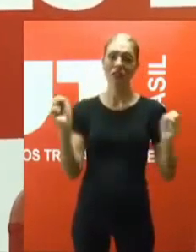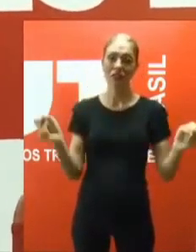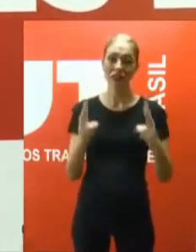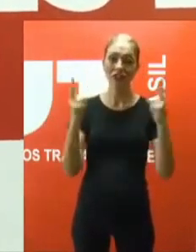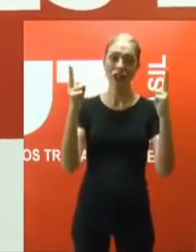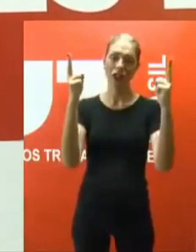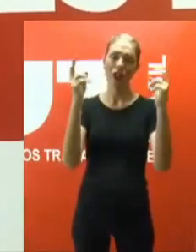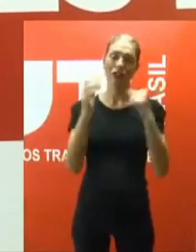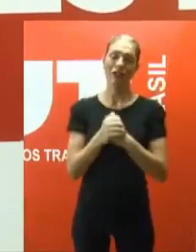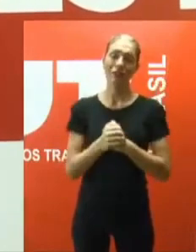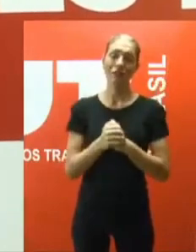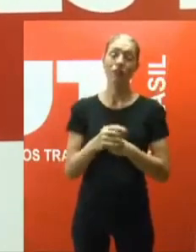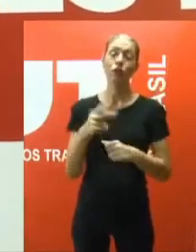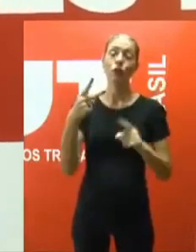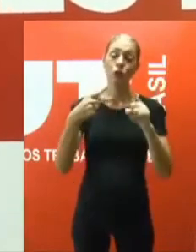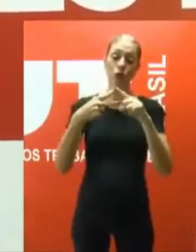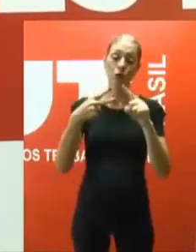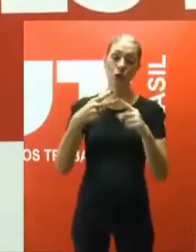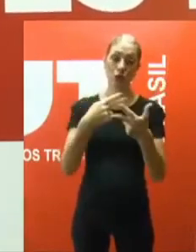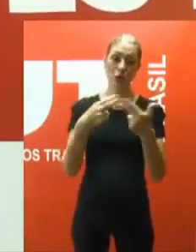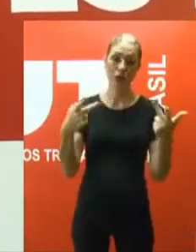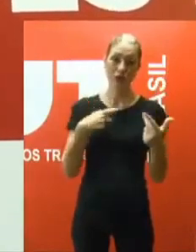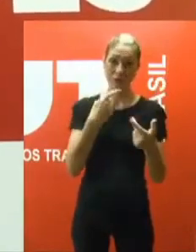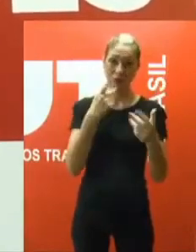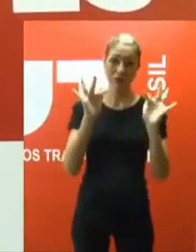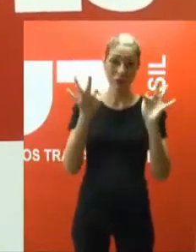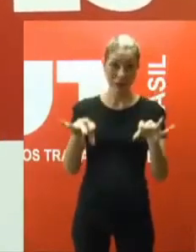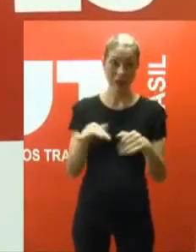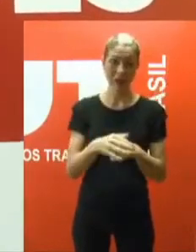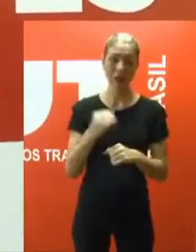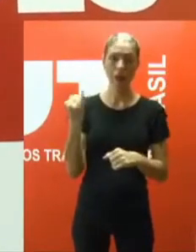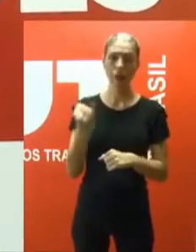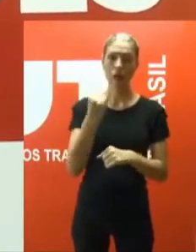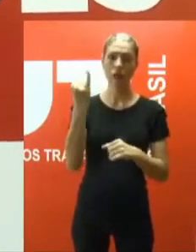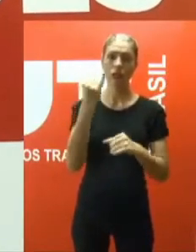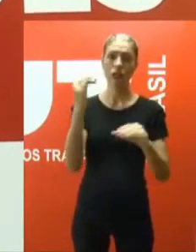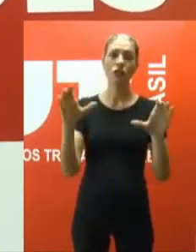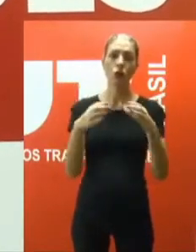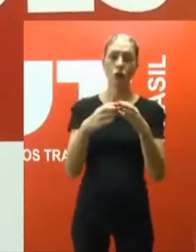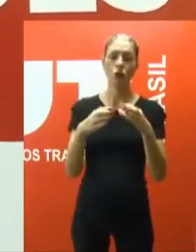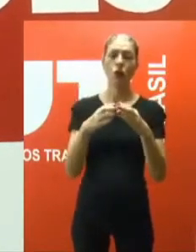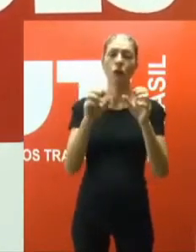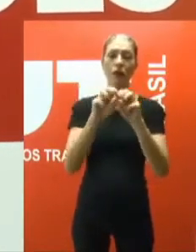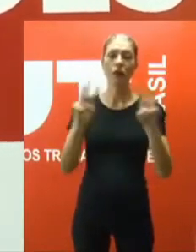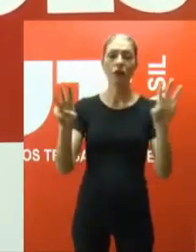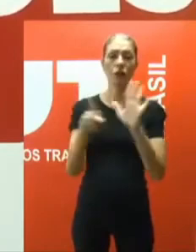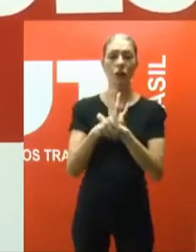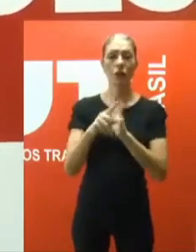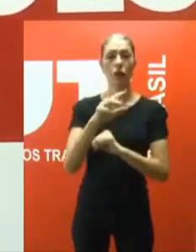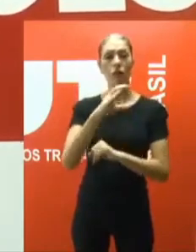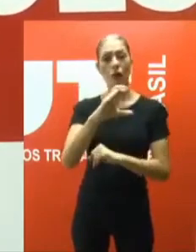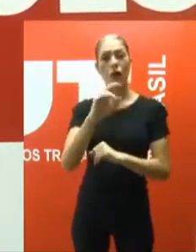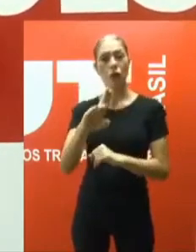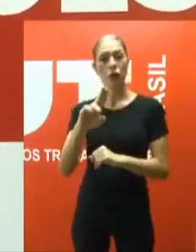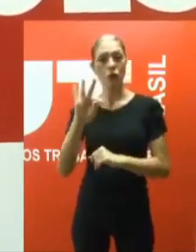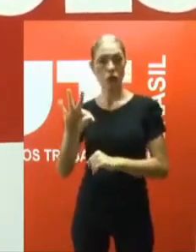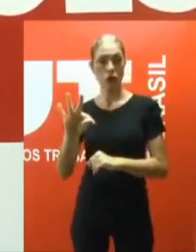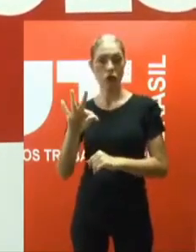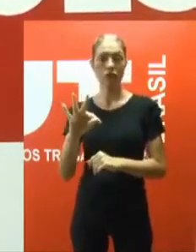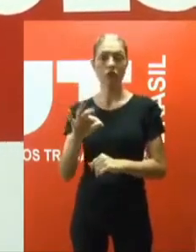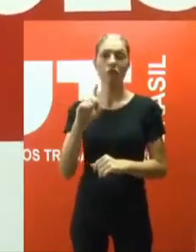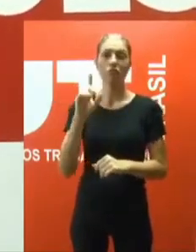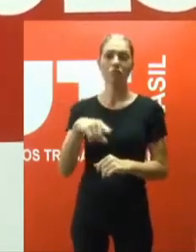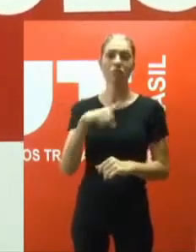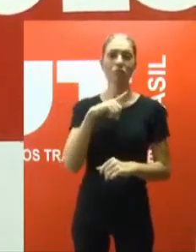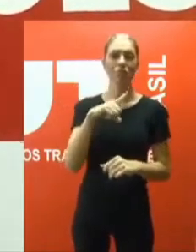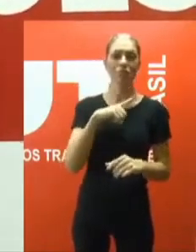duas coisas. A primeira, é importantíssima a plataforma da CUT. E acho que ela é sobrinha, filha,